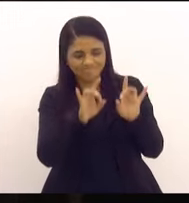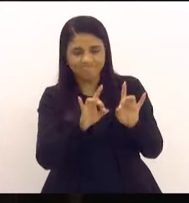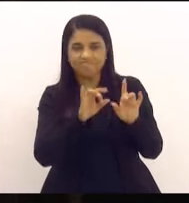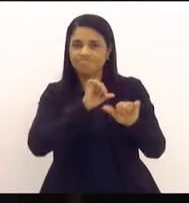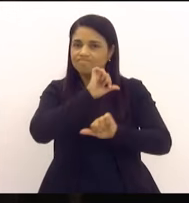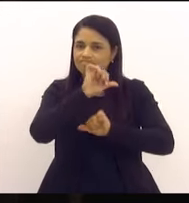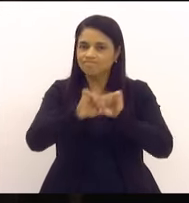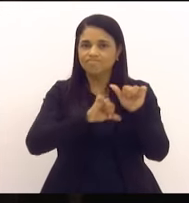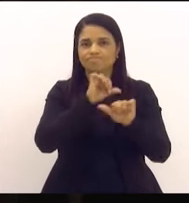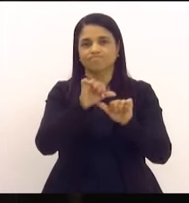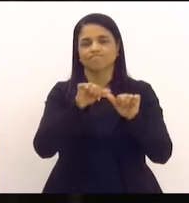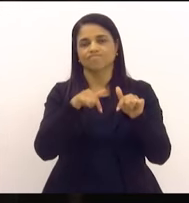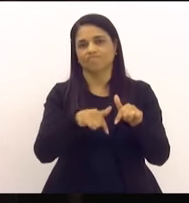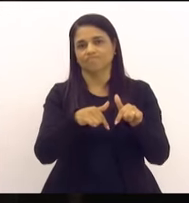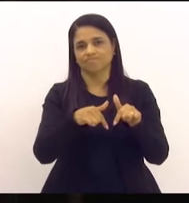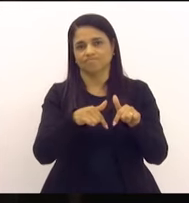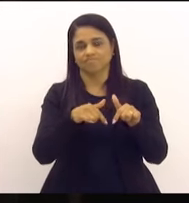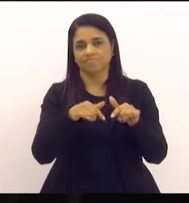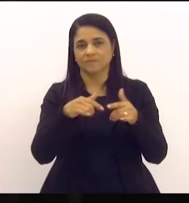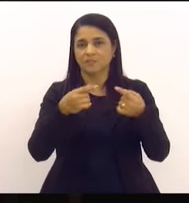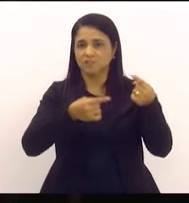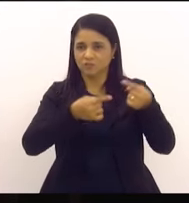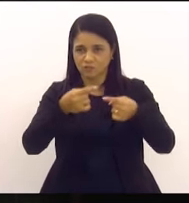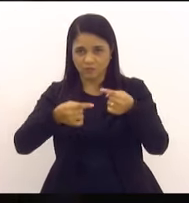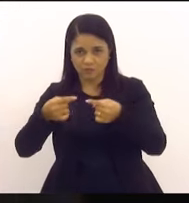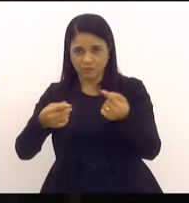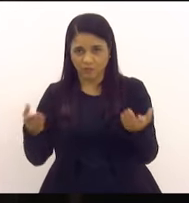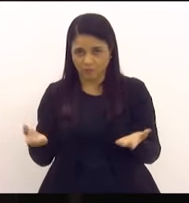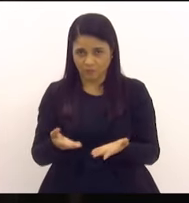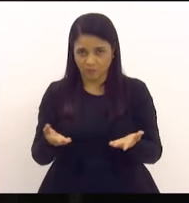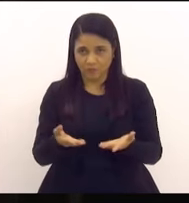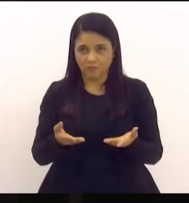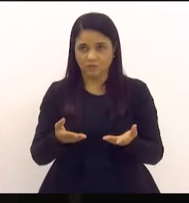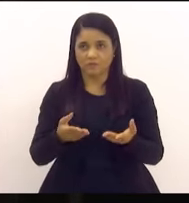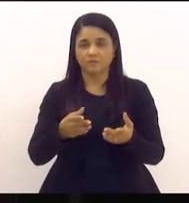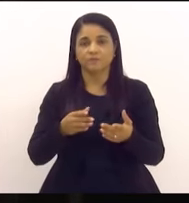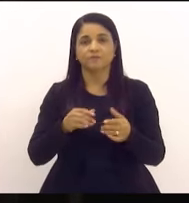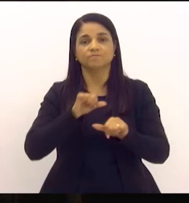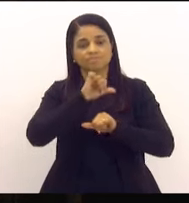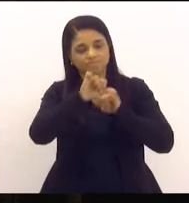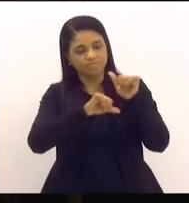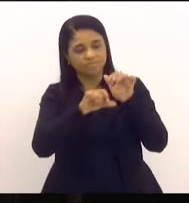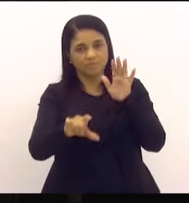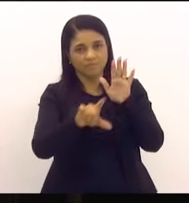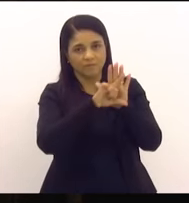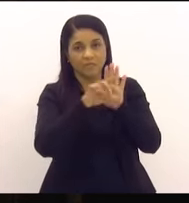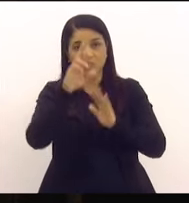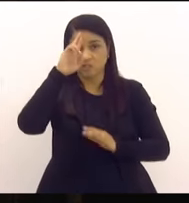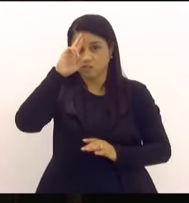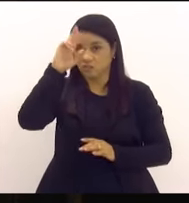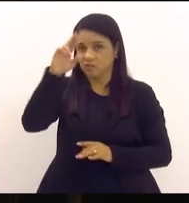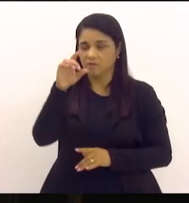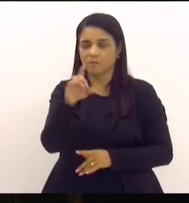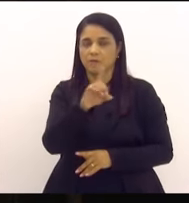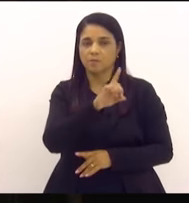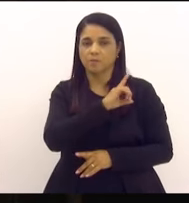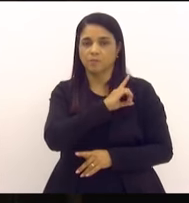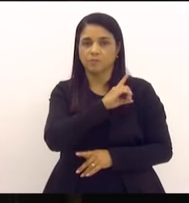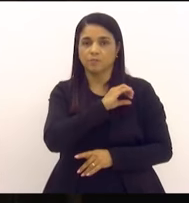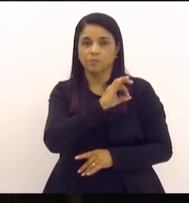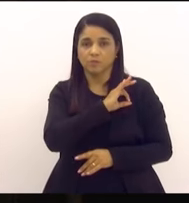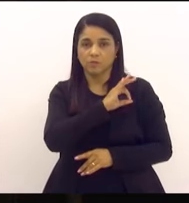neste momento. Alterar, dentro dos requisitos para assunção no cargo de chefe da Polícia Civil,